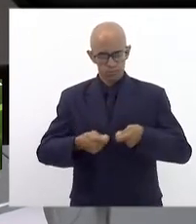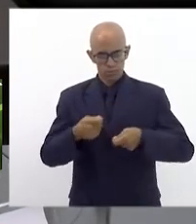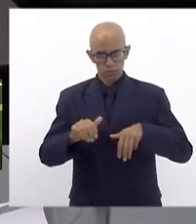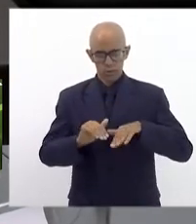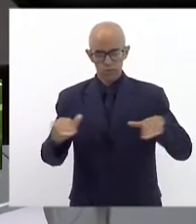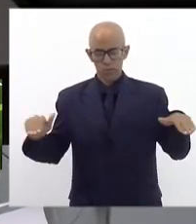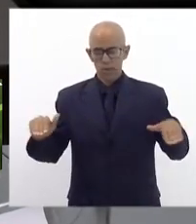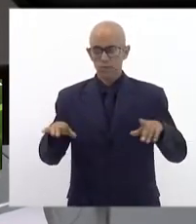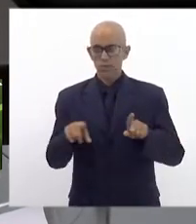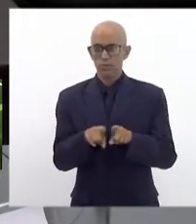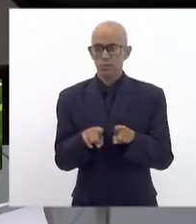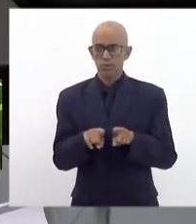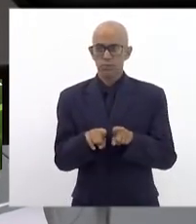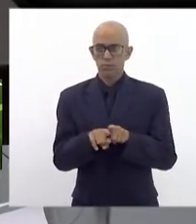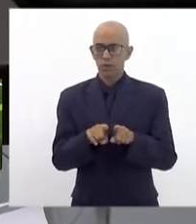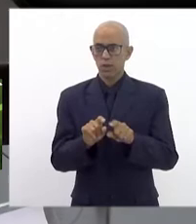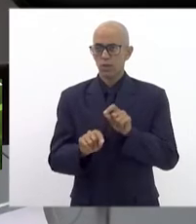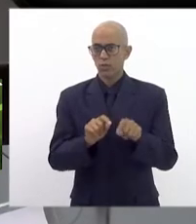mas também